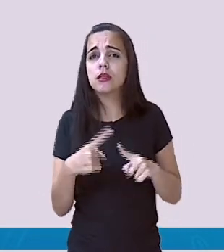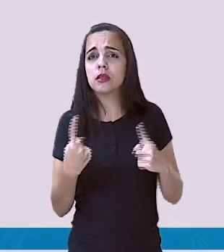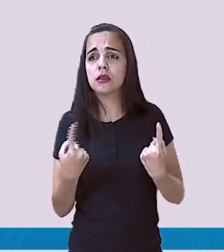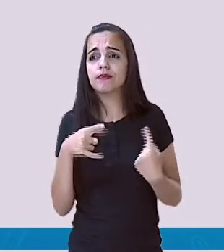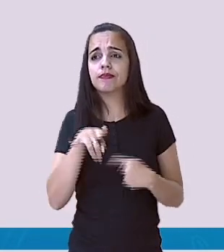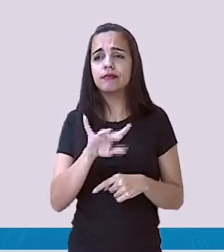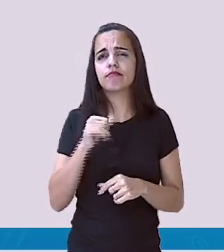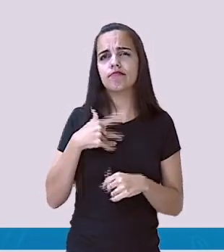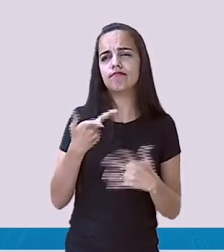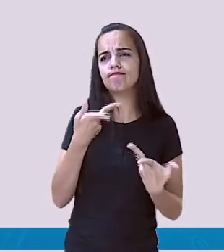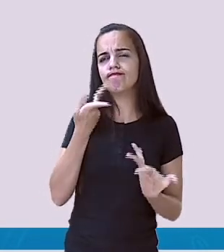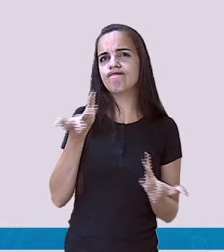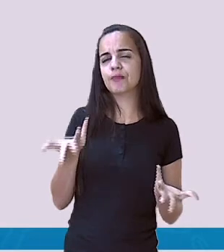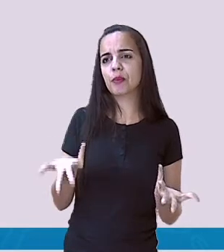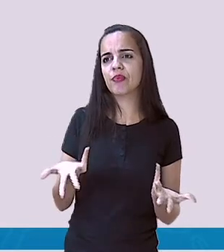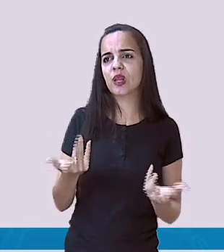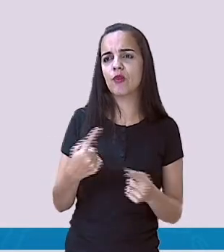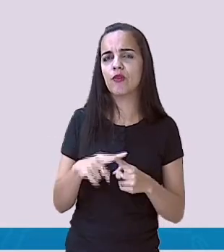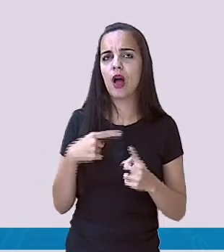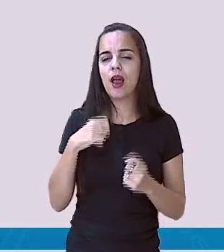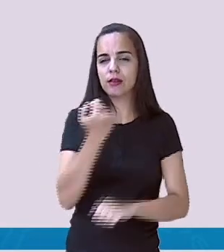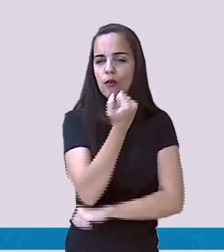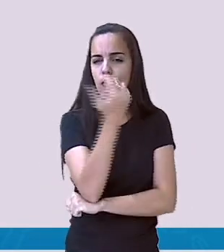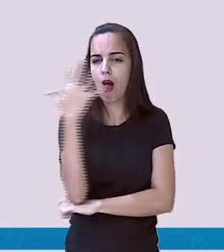você observar uma floresta